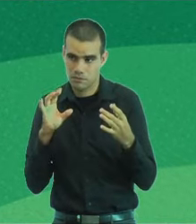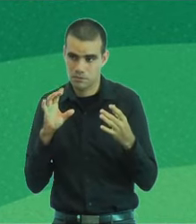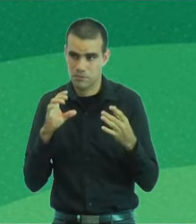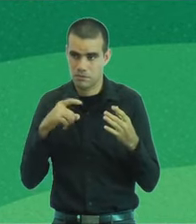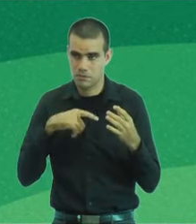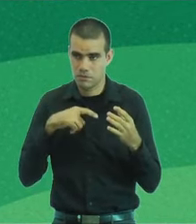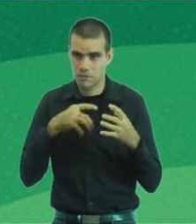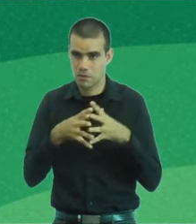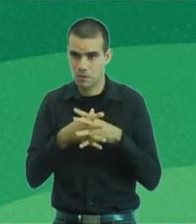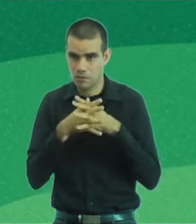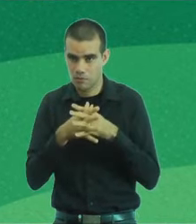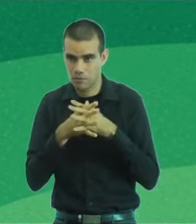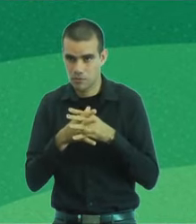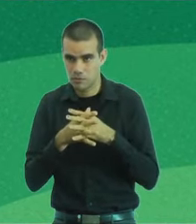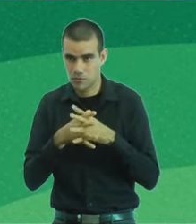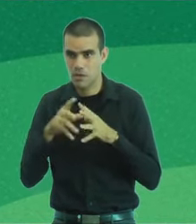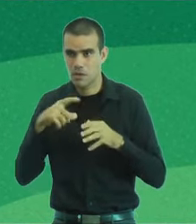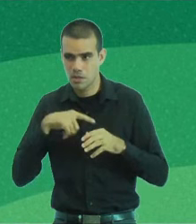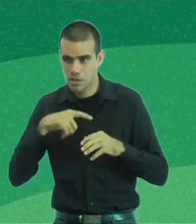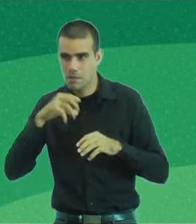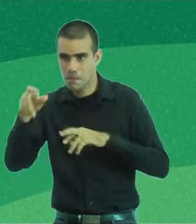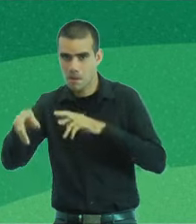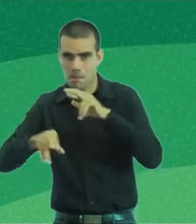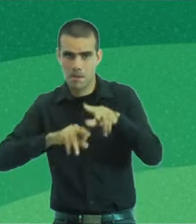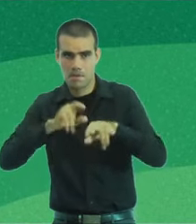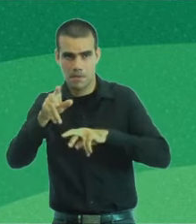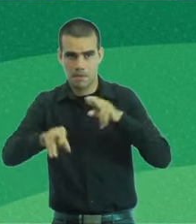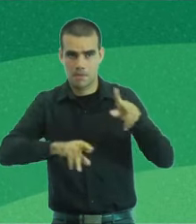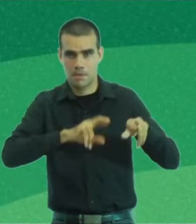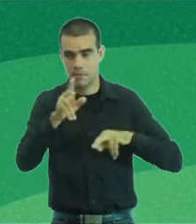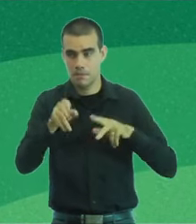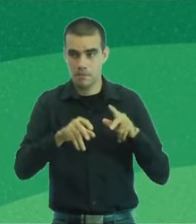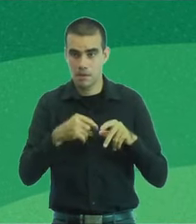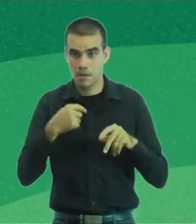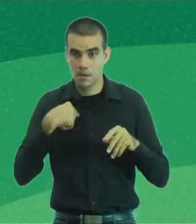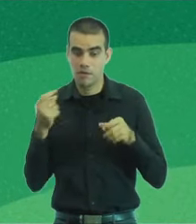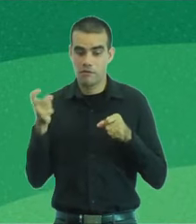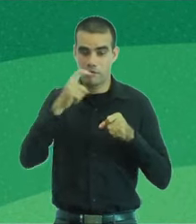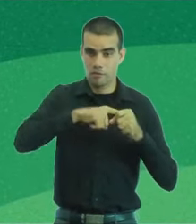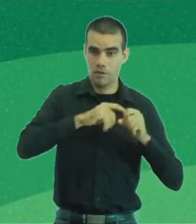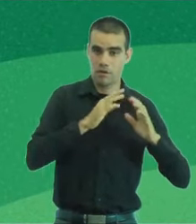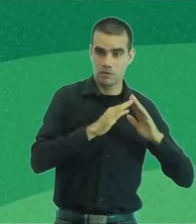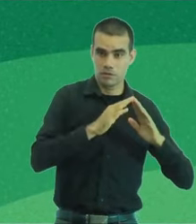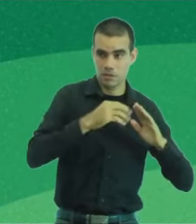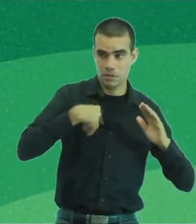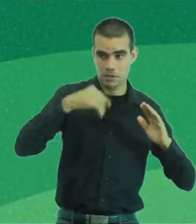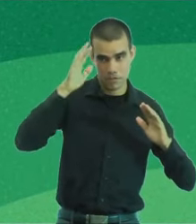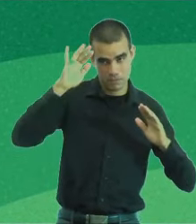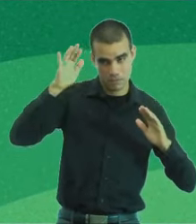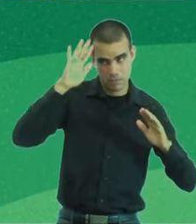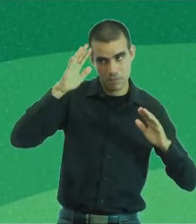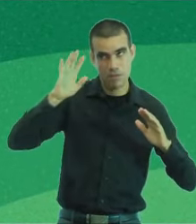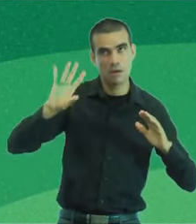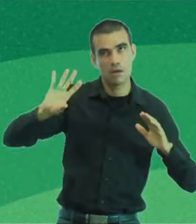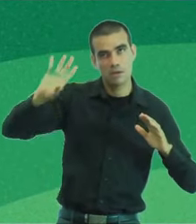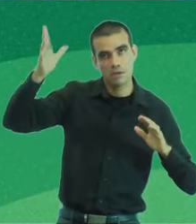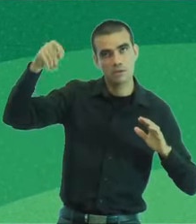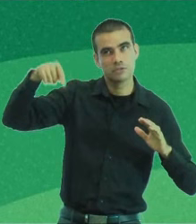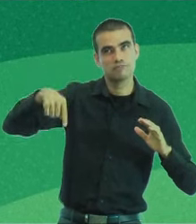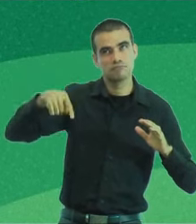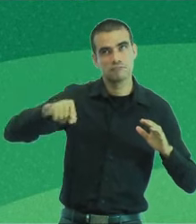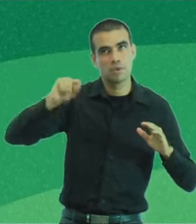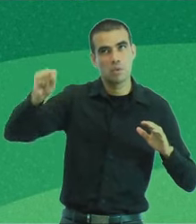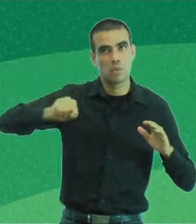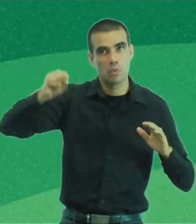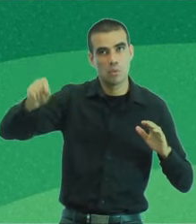ela chega e fala Olha tem um monte de gente diferente quando eu voltar para casa eu vou pensar nas coisas que aconteceram aqui